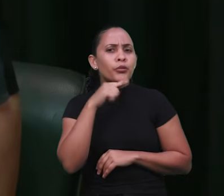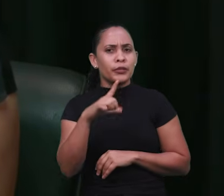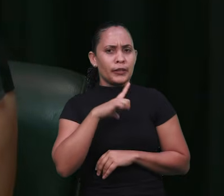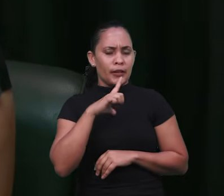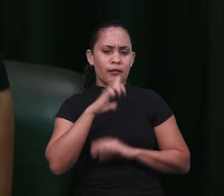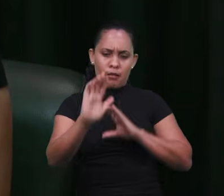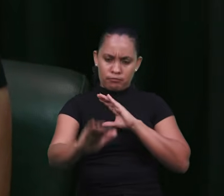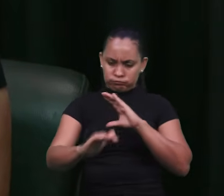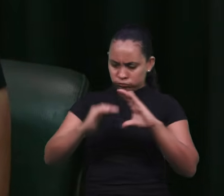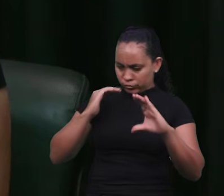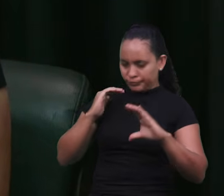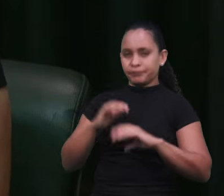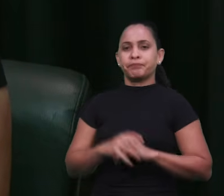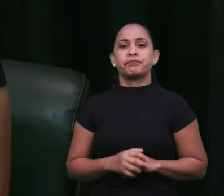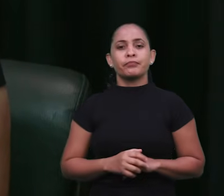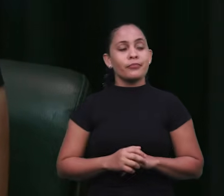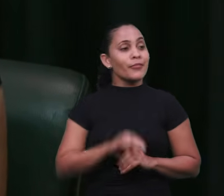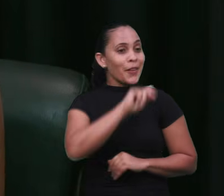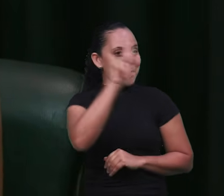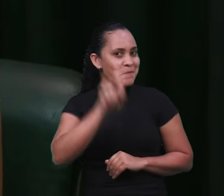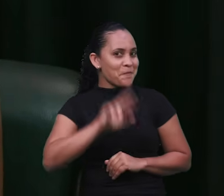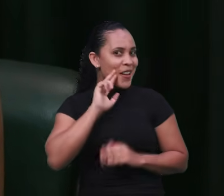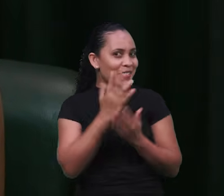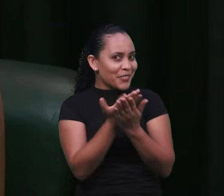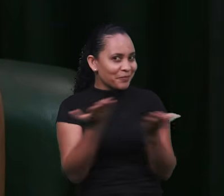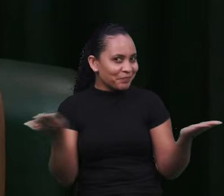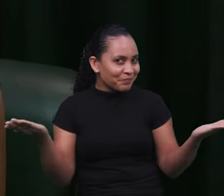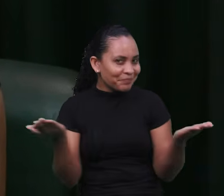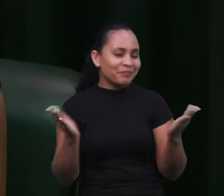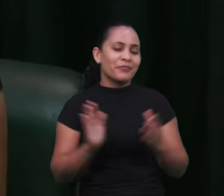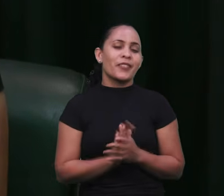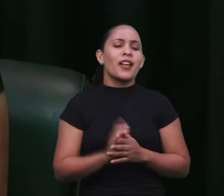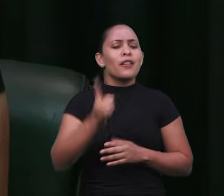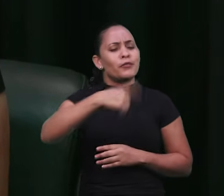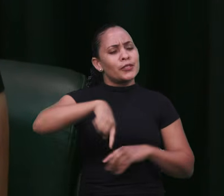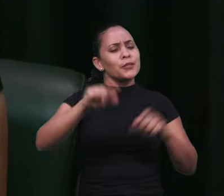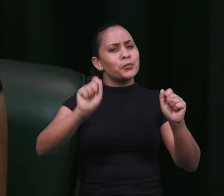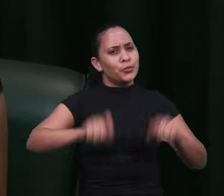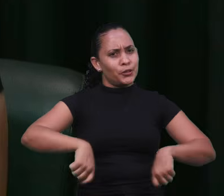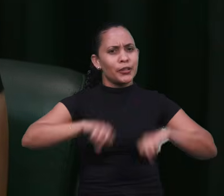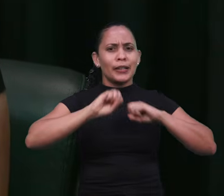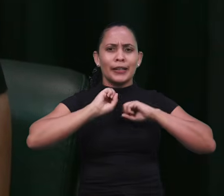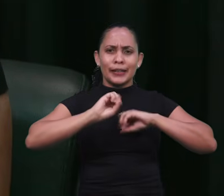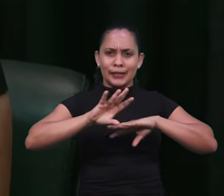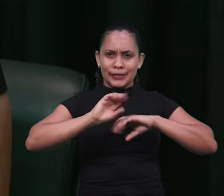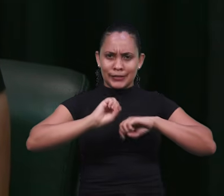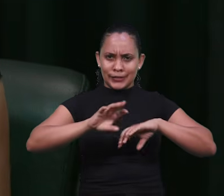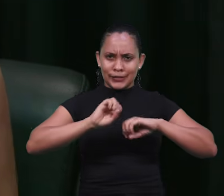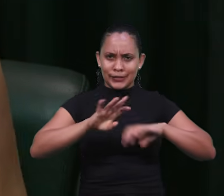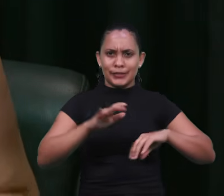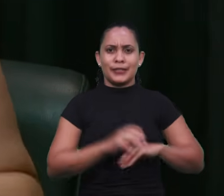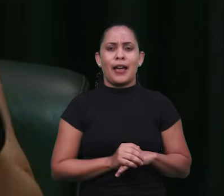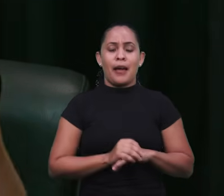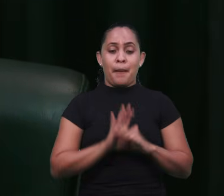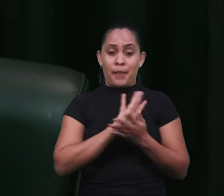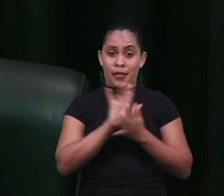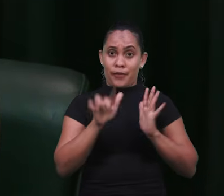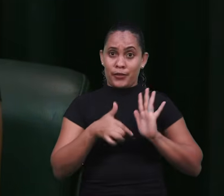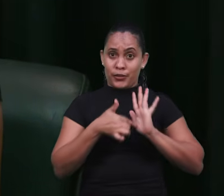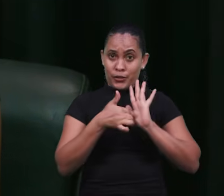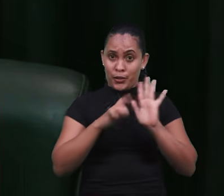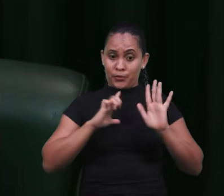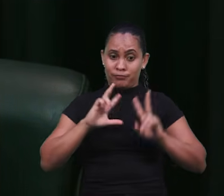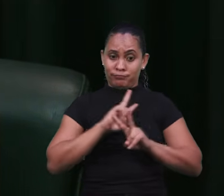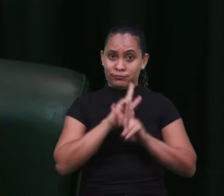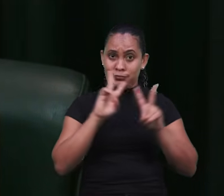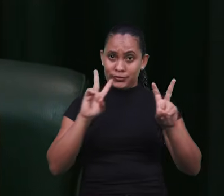ela falou bem assim: "A paz do Senhor, irmãos, vocês podiam ensinar a passagem que fala: nascer do